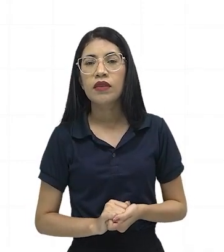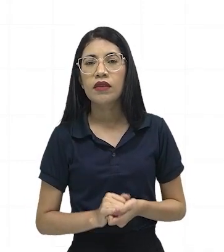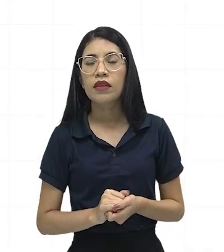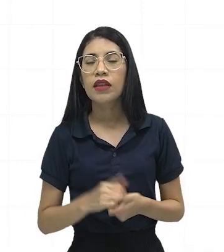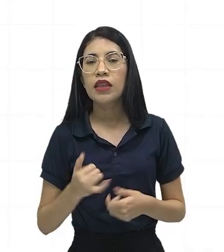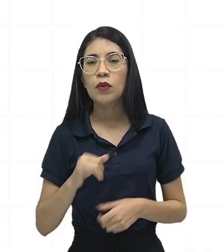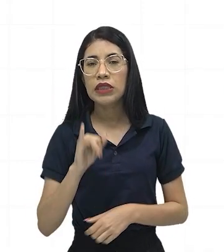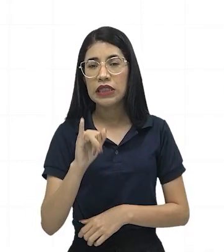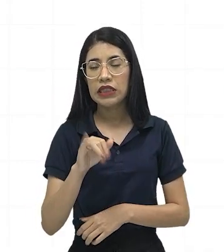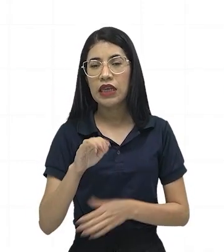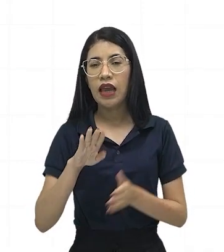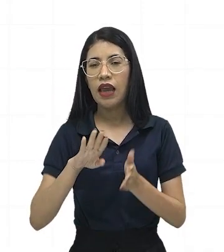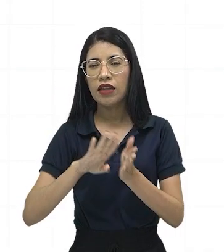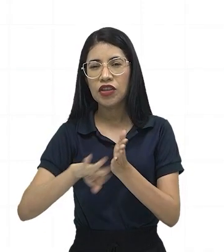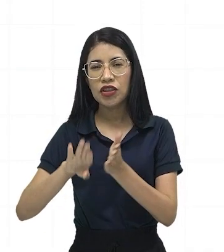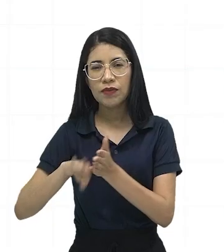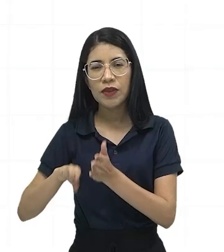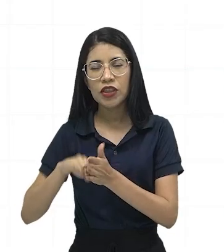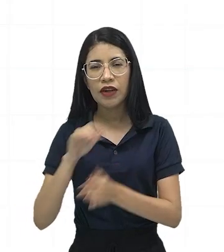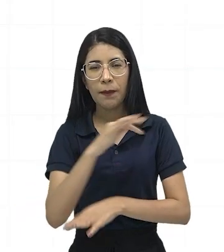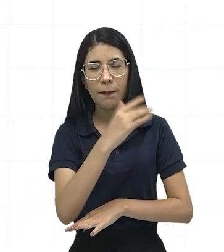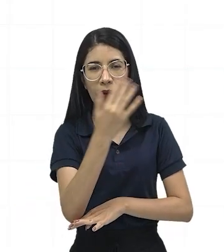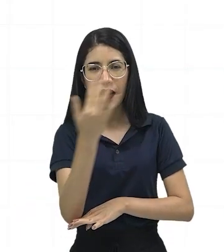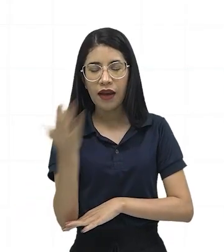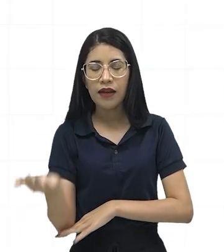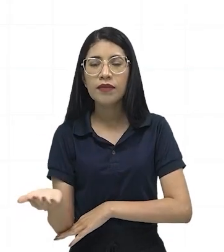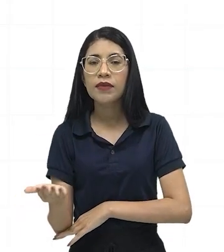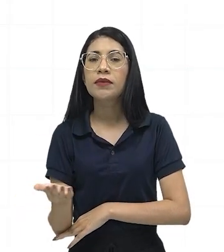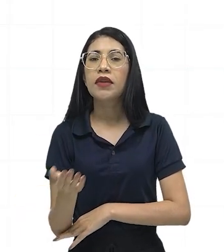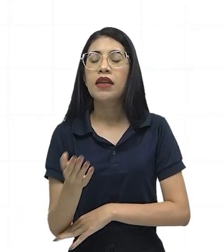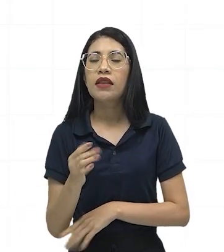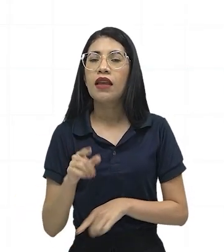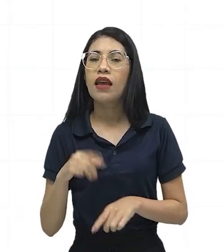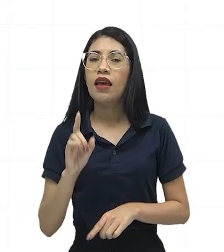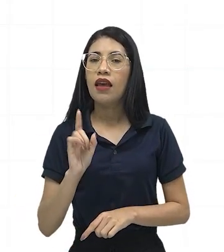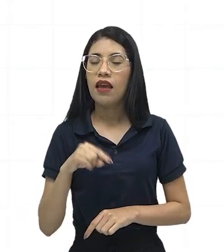uma árvore que é retirada de um local, já